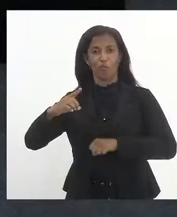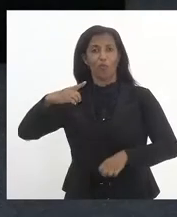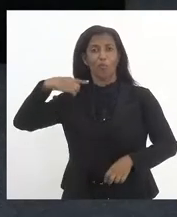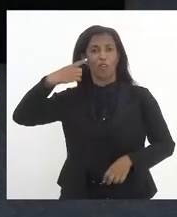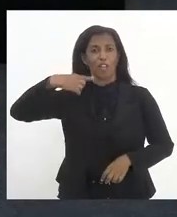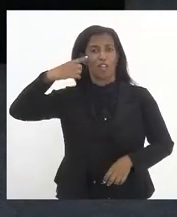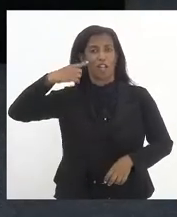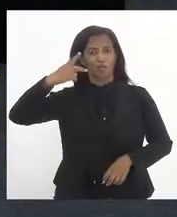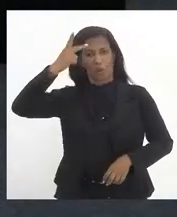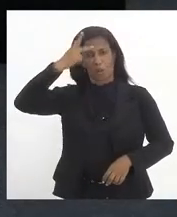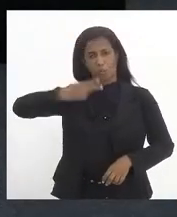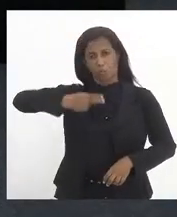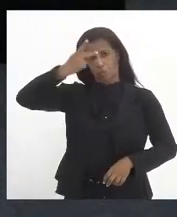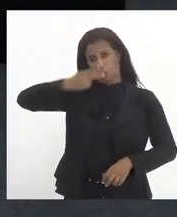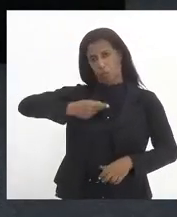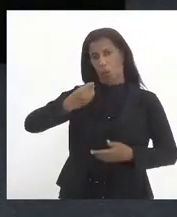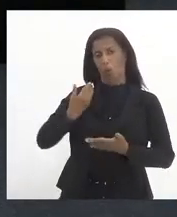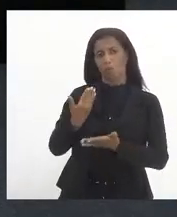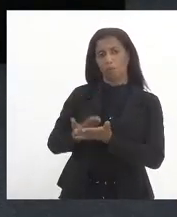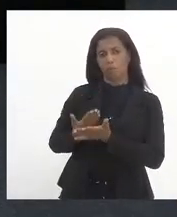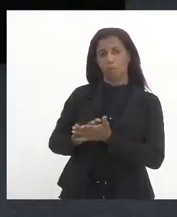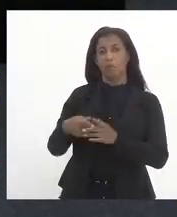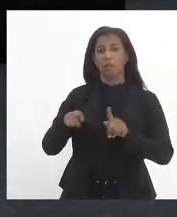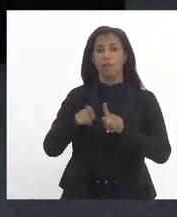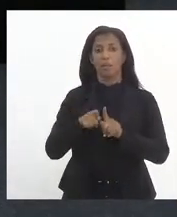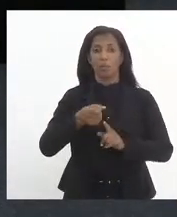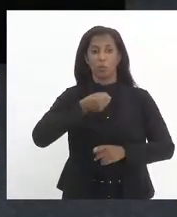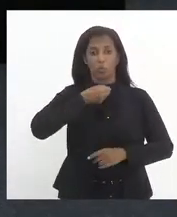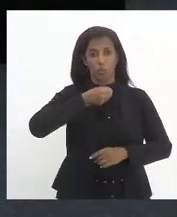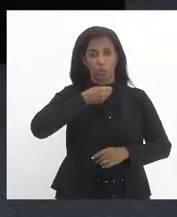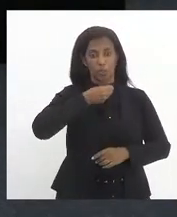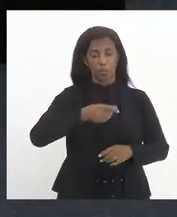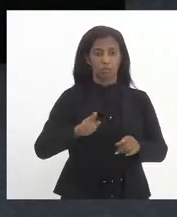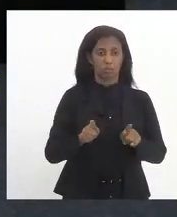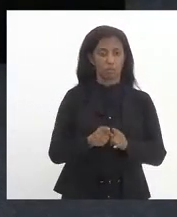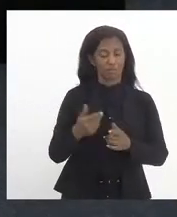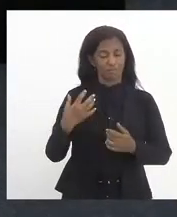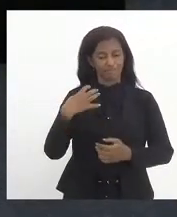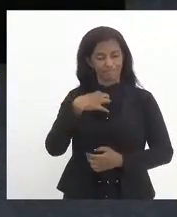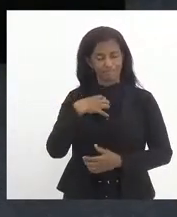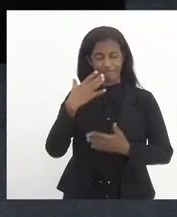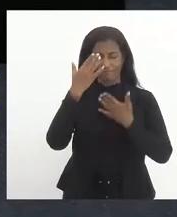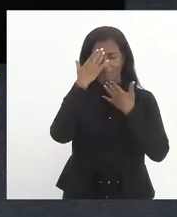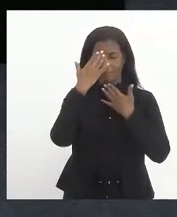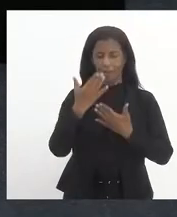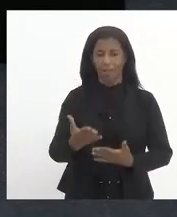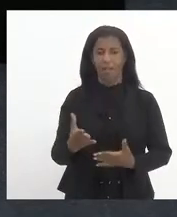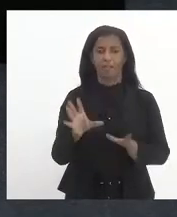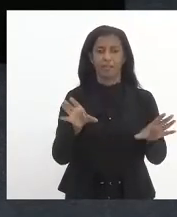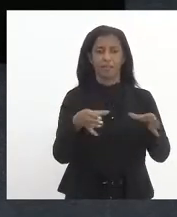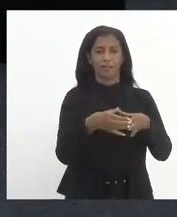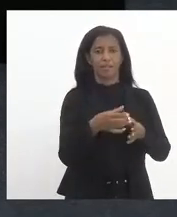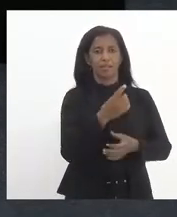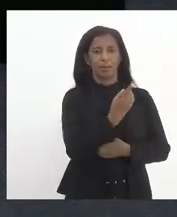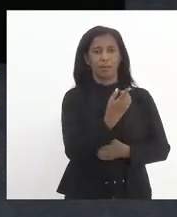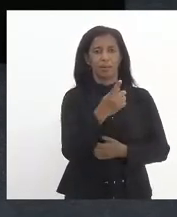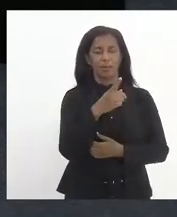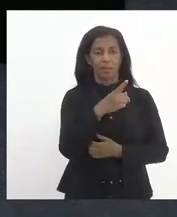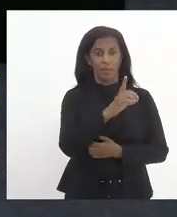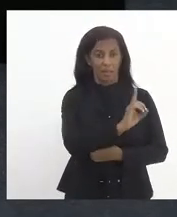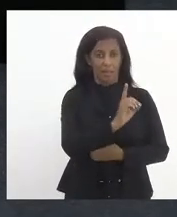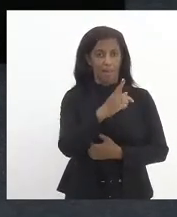autodidata, inclusive jornalista. Então, nesse sentido, agradecer ao Departamento de Cultura da